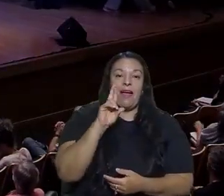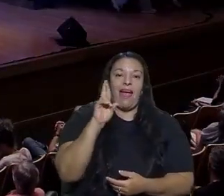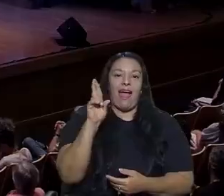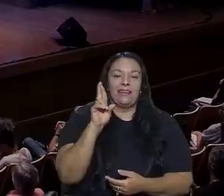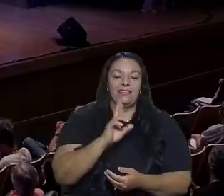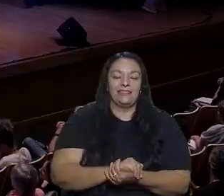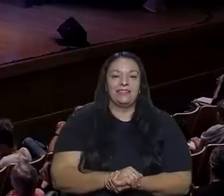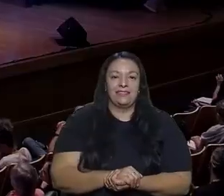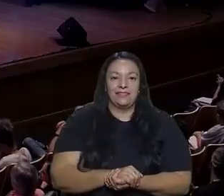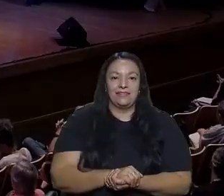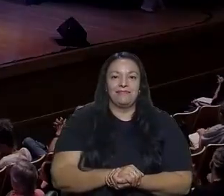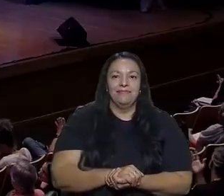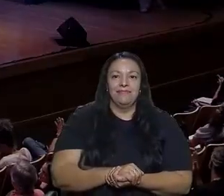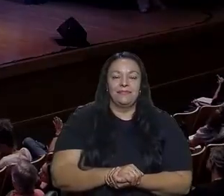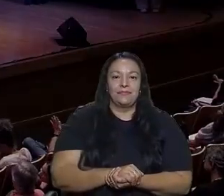premiação.